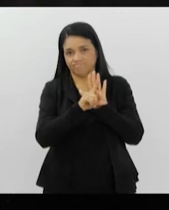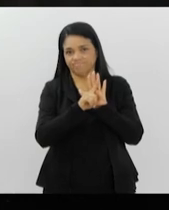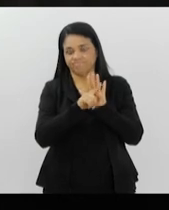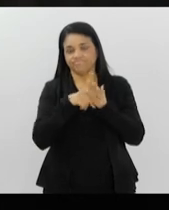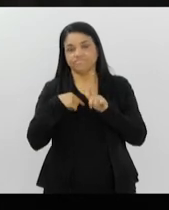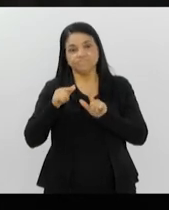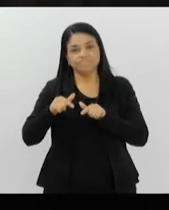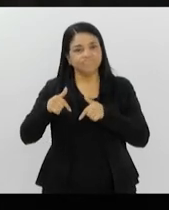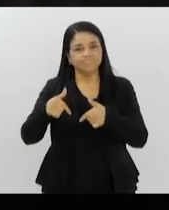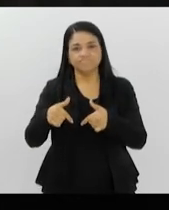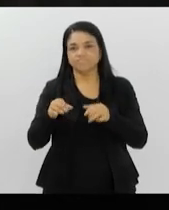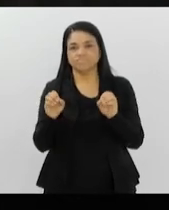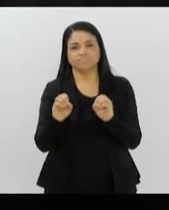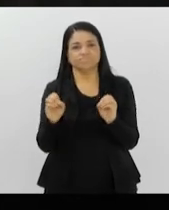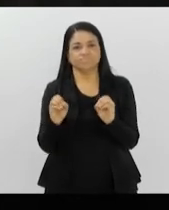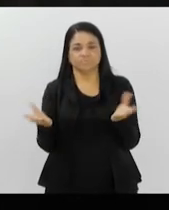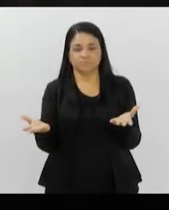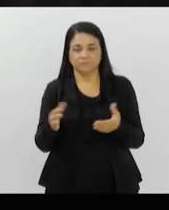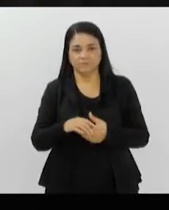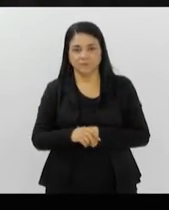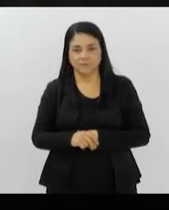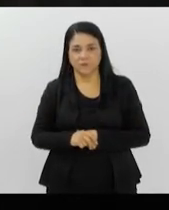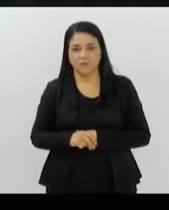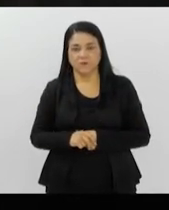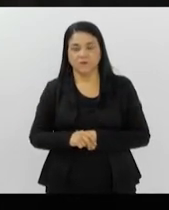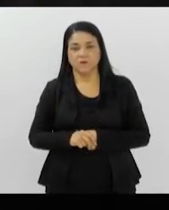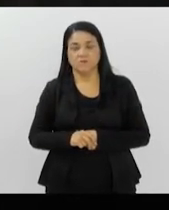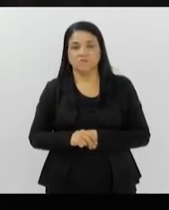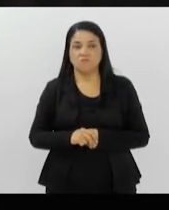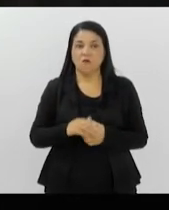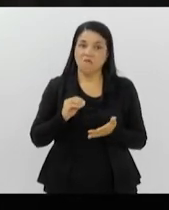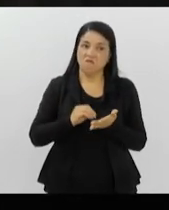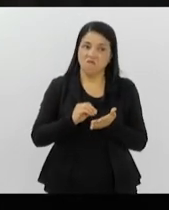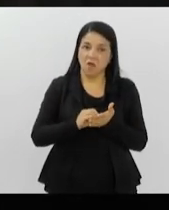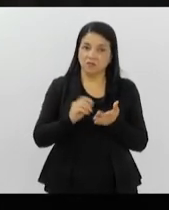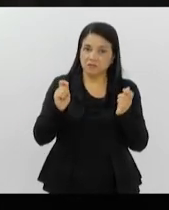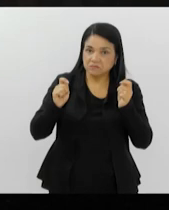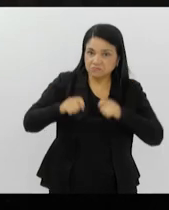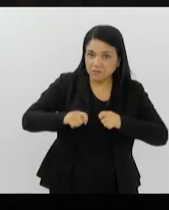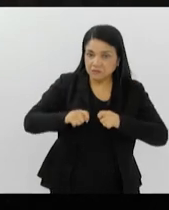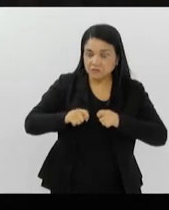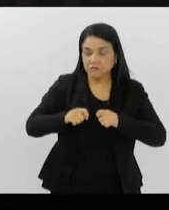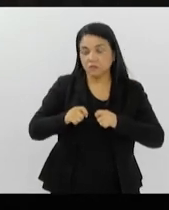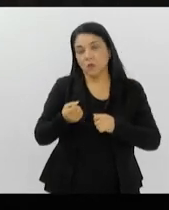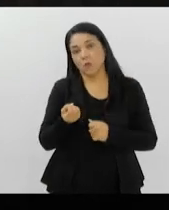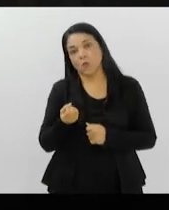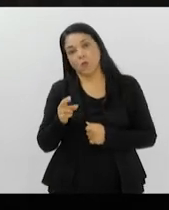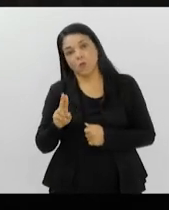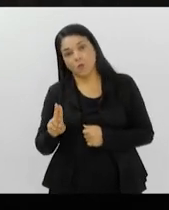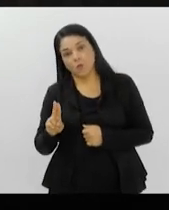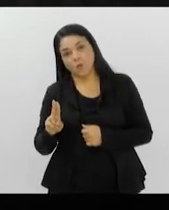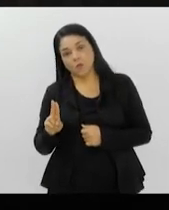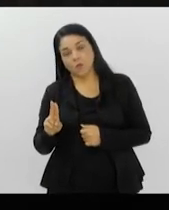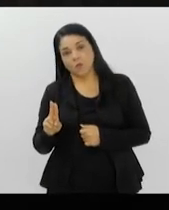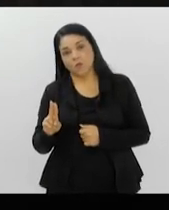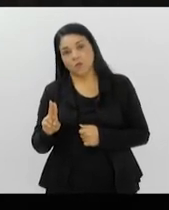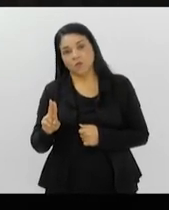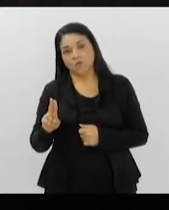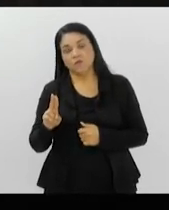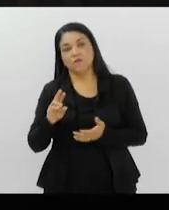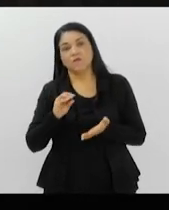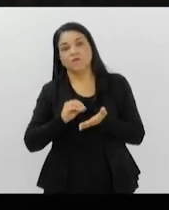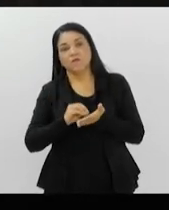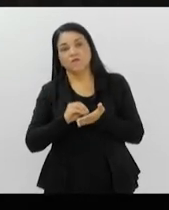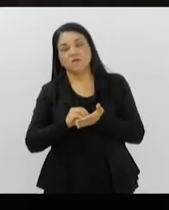não ocorre, ou por incompetência, ou pela falta